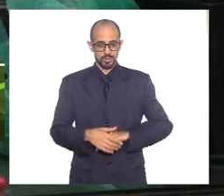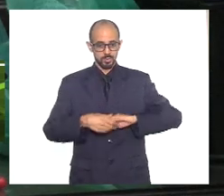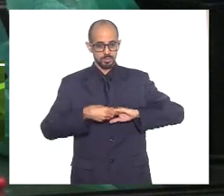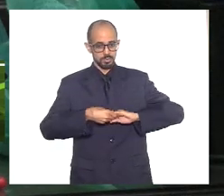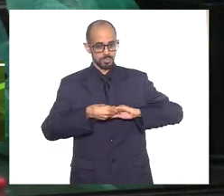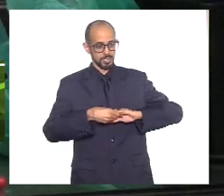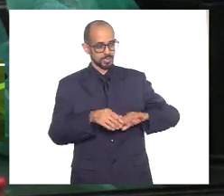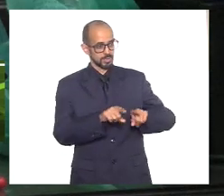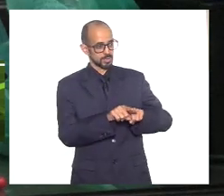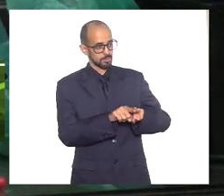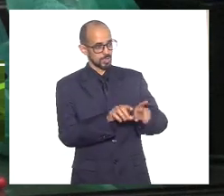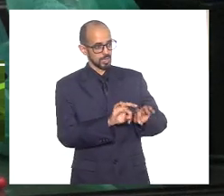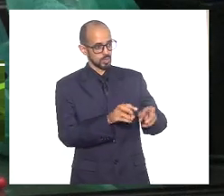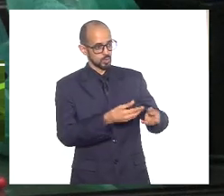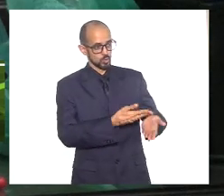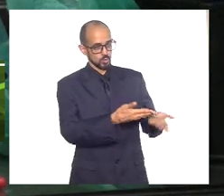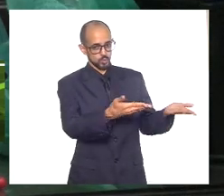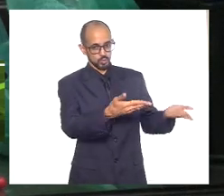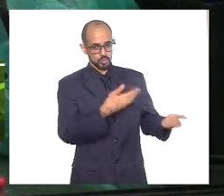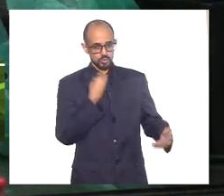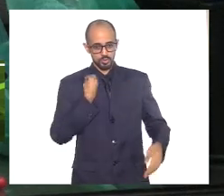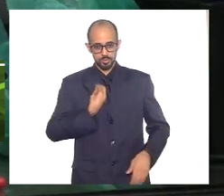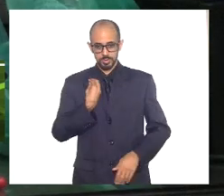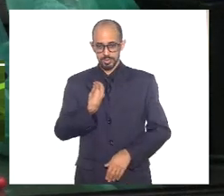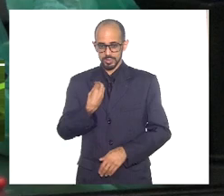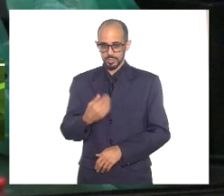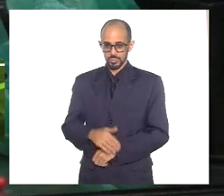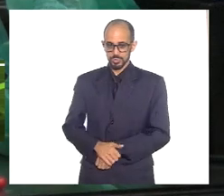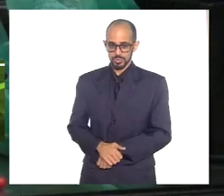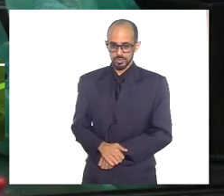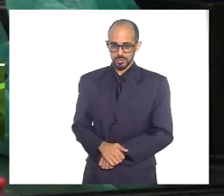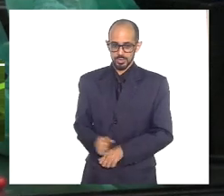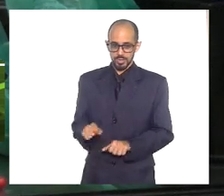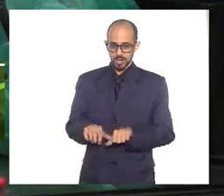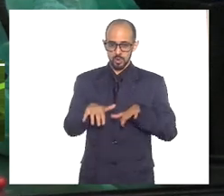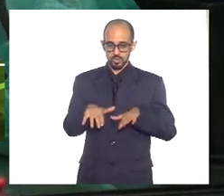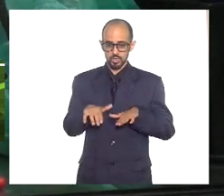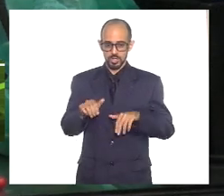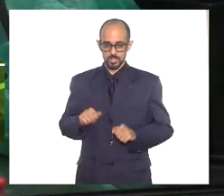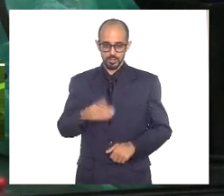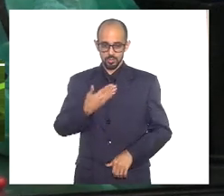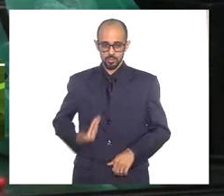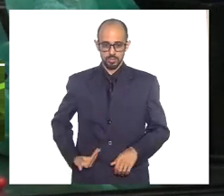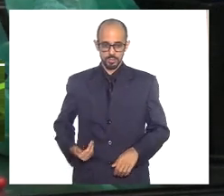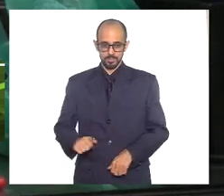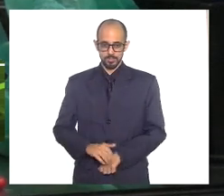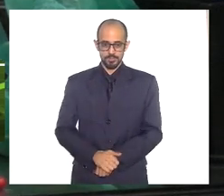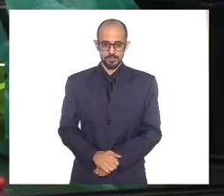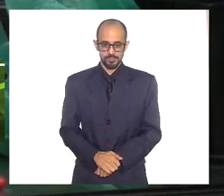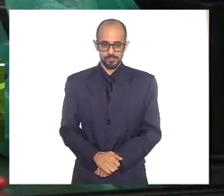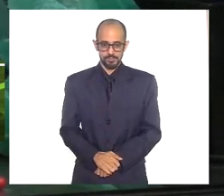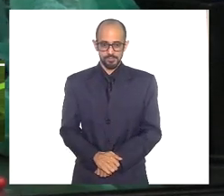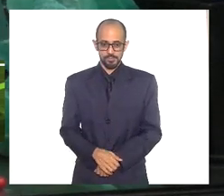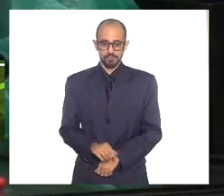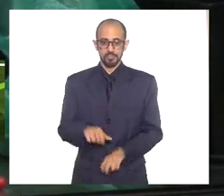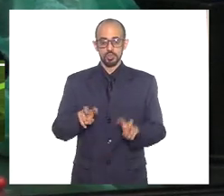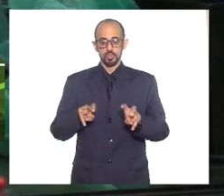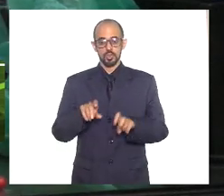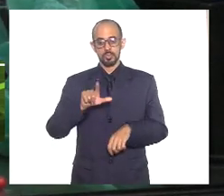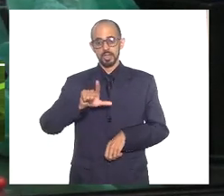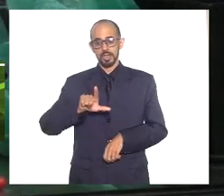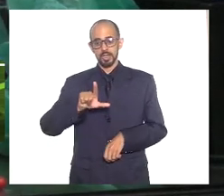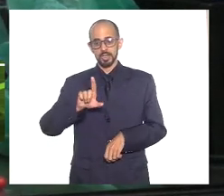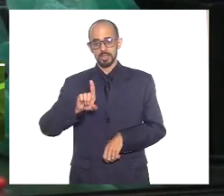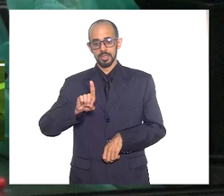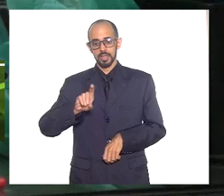a todas e todos presentes na audiência pública sobre a LDO e